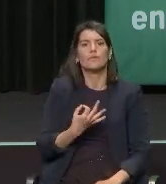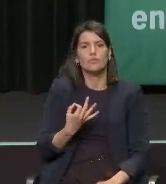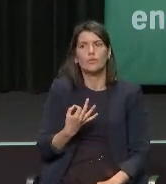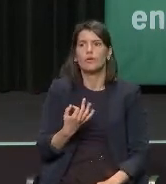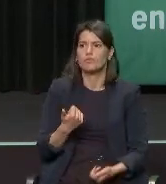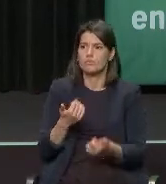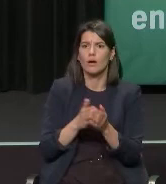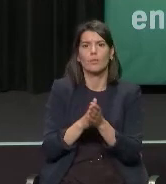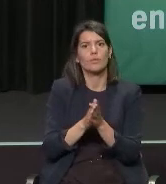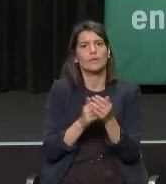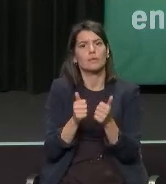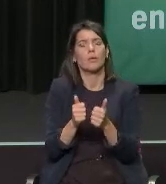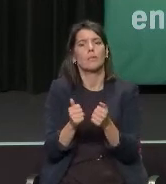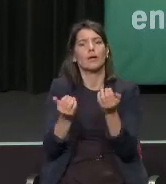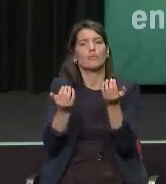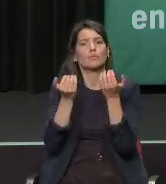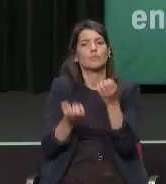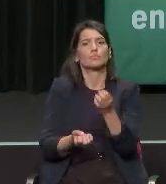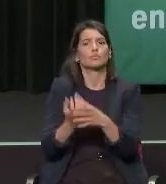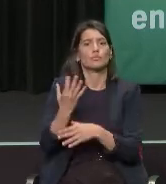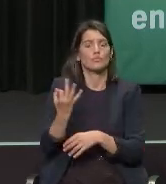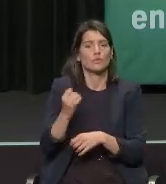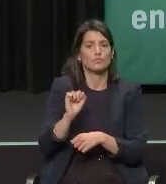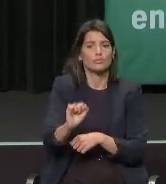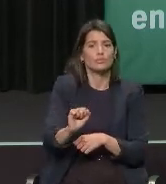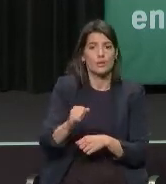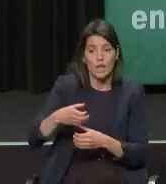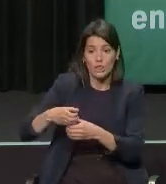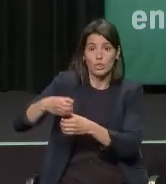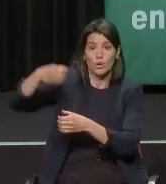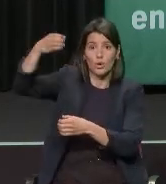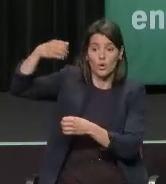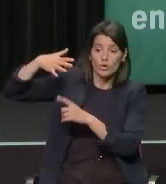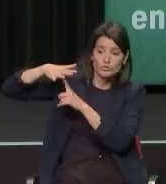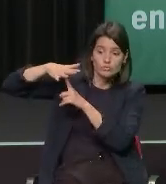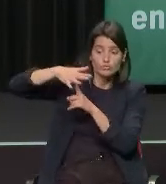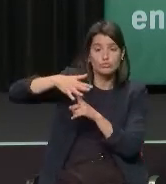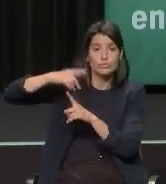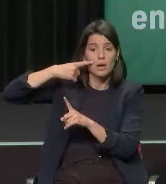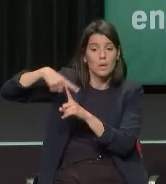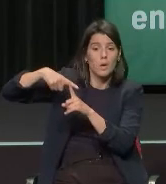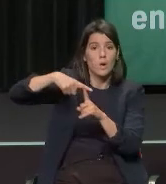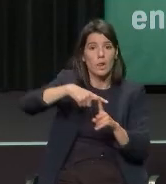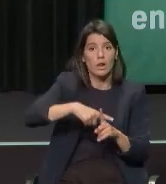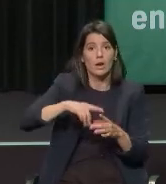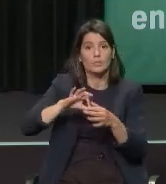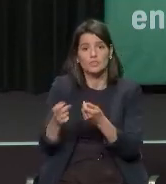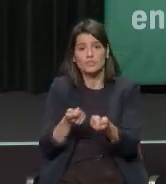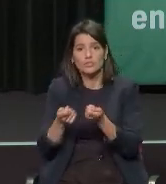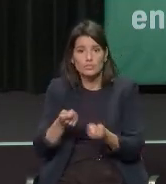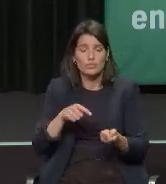bom uso da informação produzida sobre estas torres de fluxo, nomeadamente quanto à gestão dos